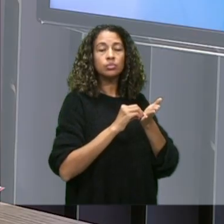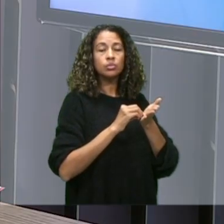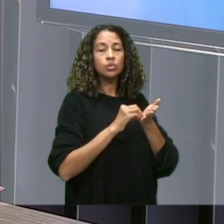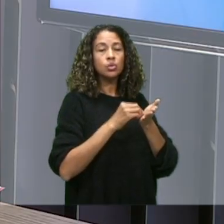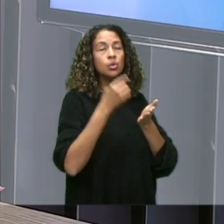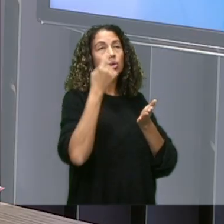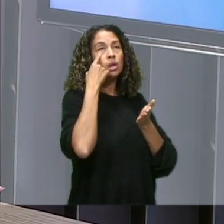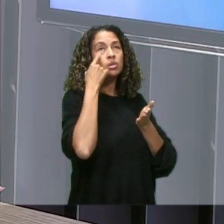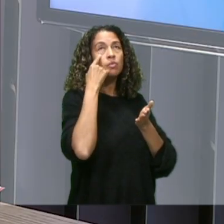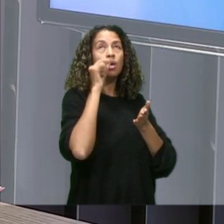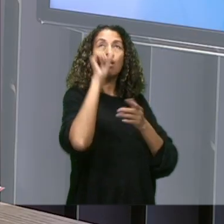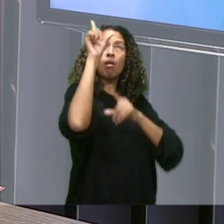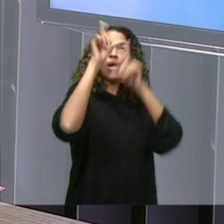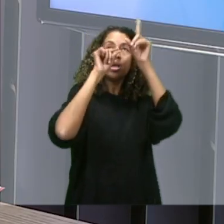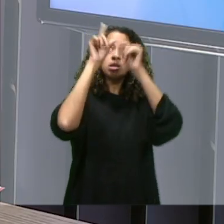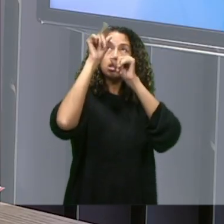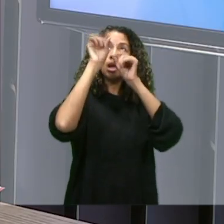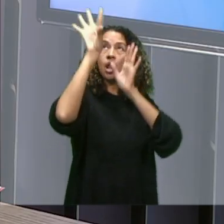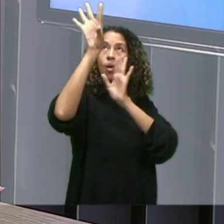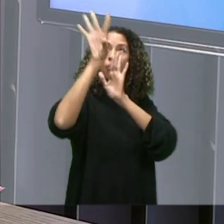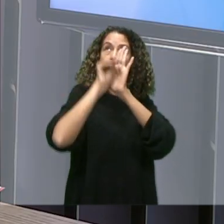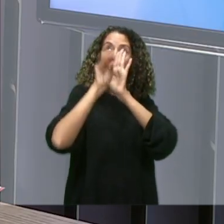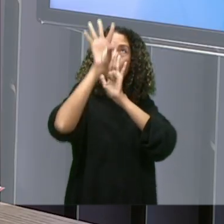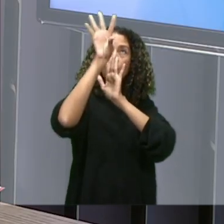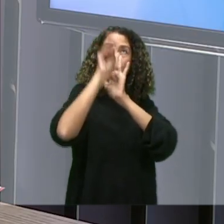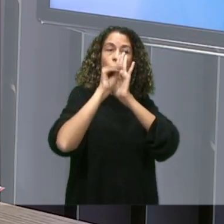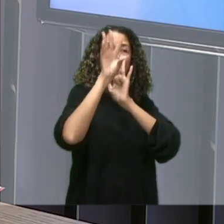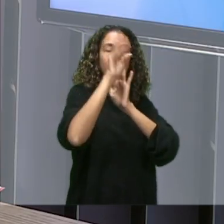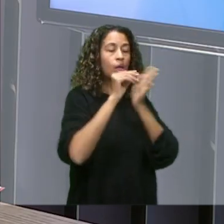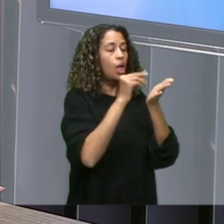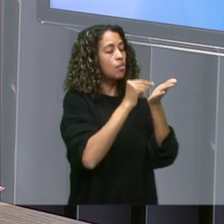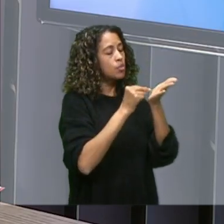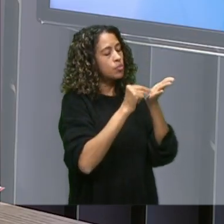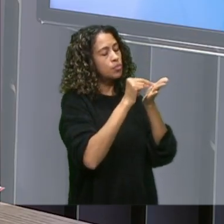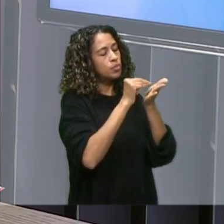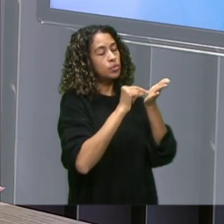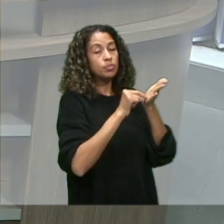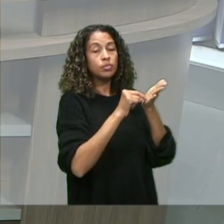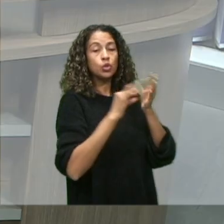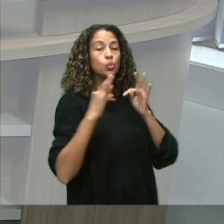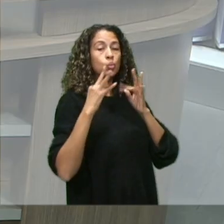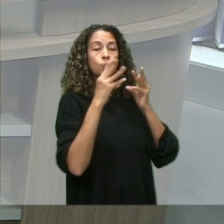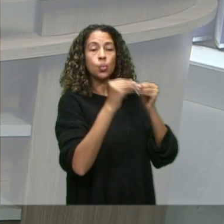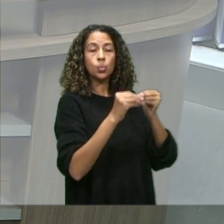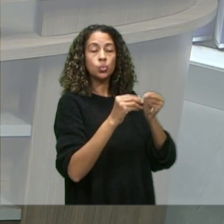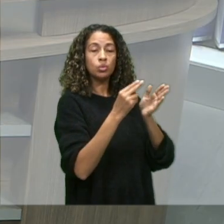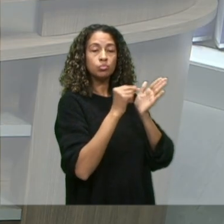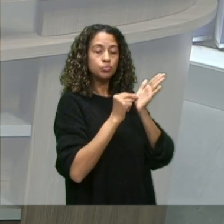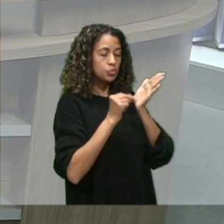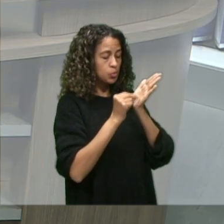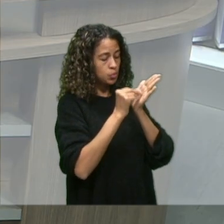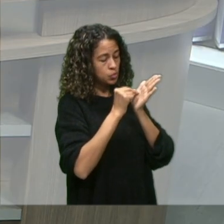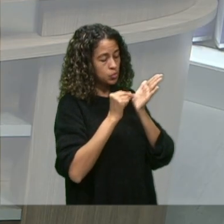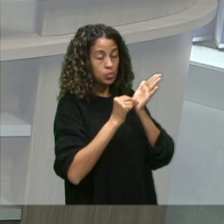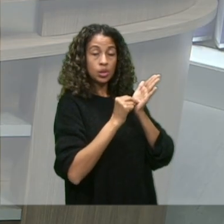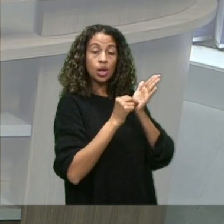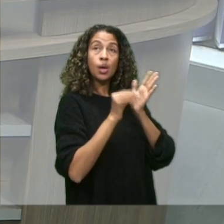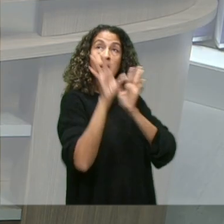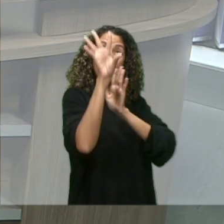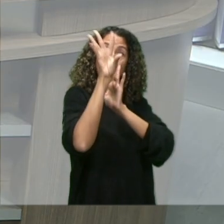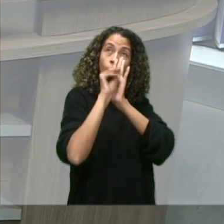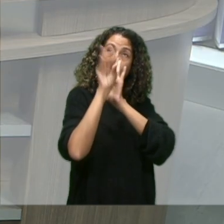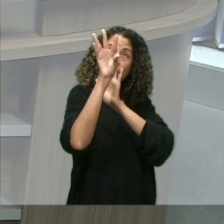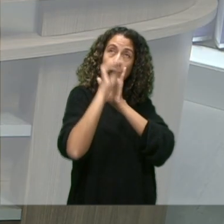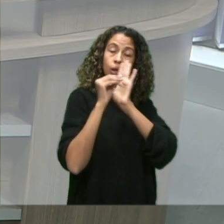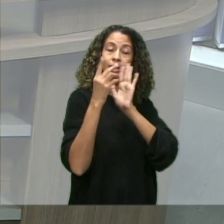nas estrelas. Então, assim, todos os pontinhos, todo o desenho que eles fazem, toda a pintura, são pontinhos e pontinhos